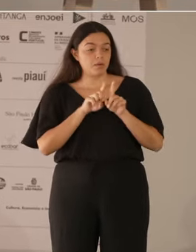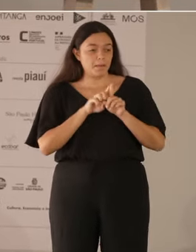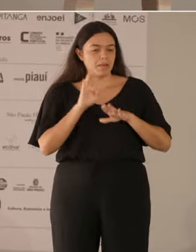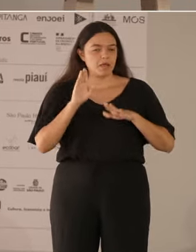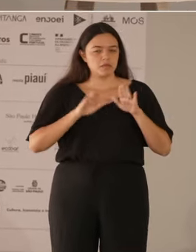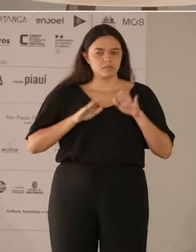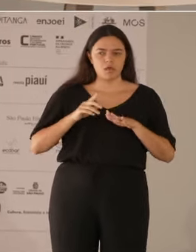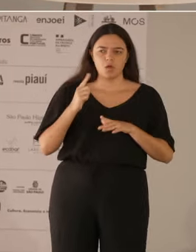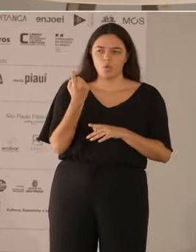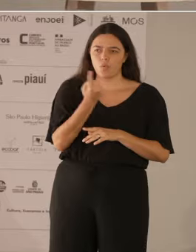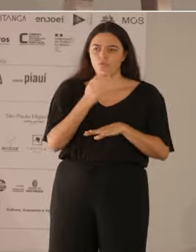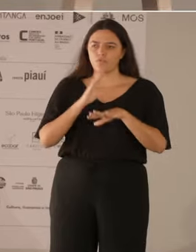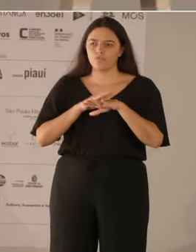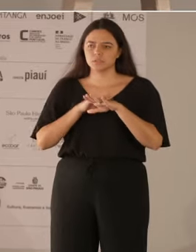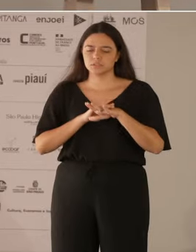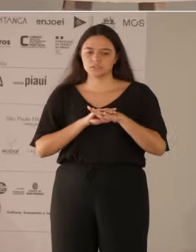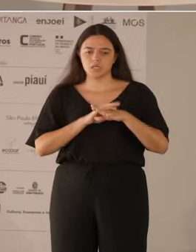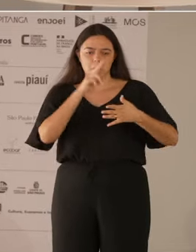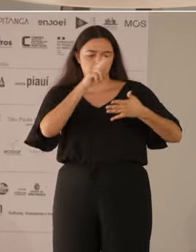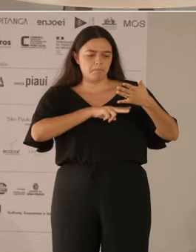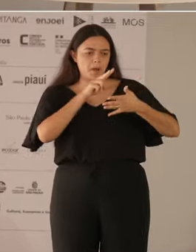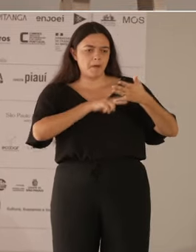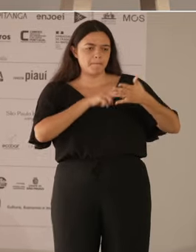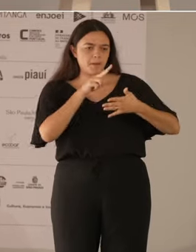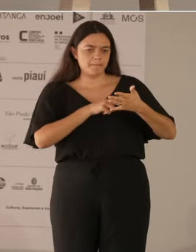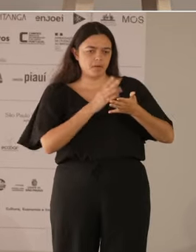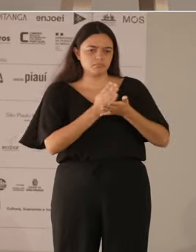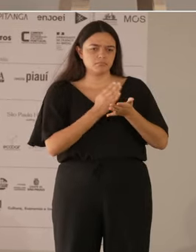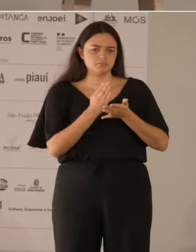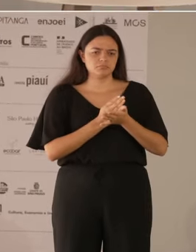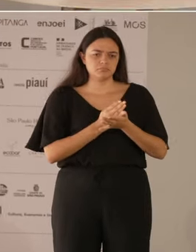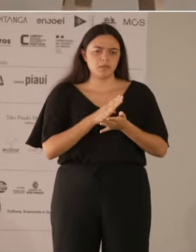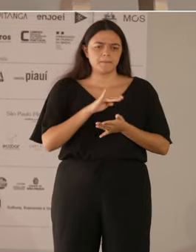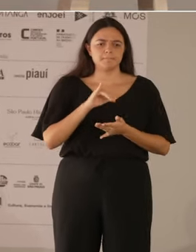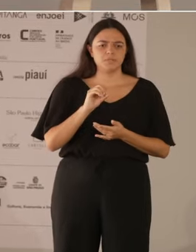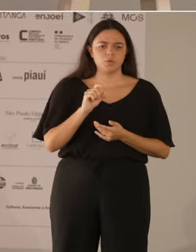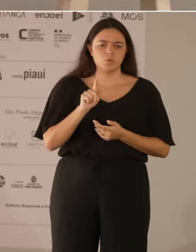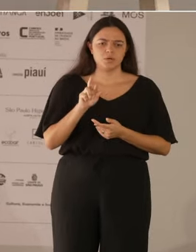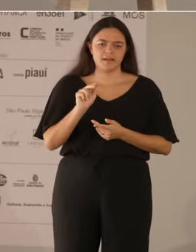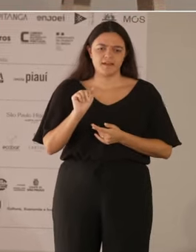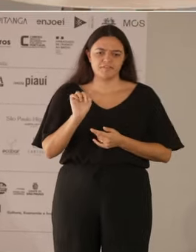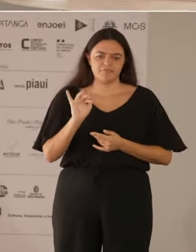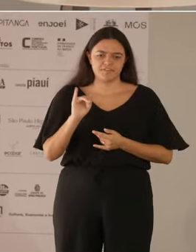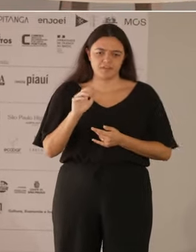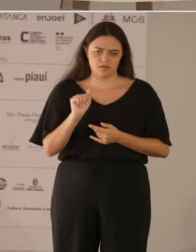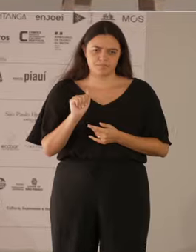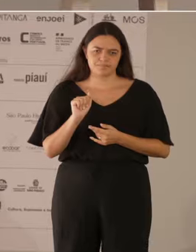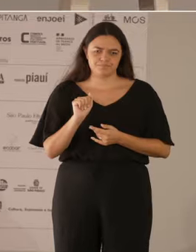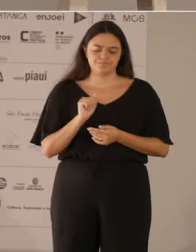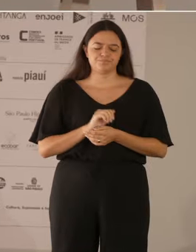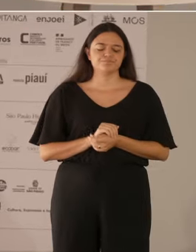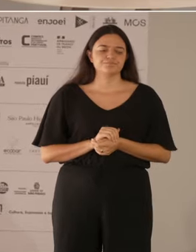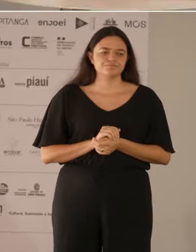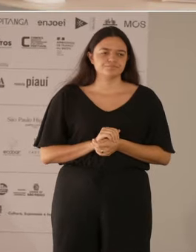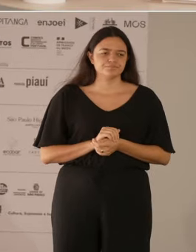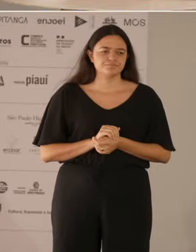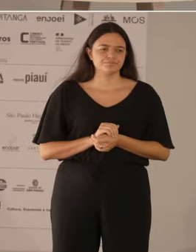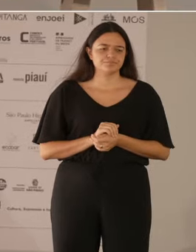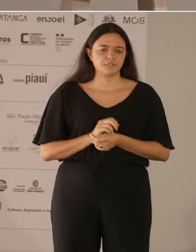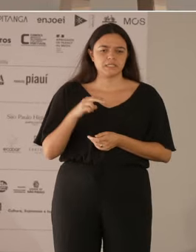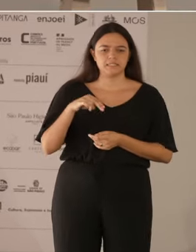fazer um perfil ou uma biografia aí nos jornais de época. E eu descobri, assim, a primeira vez que a